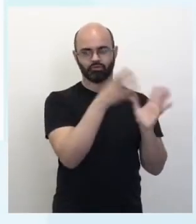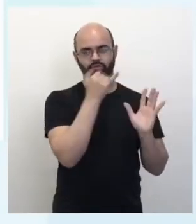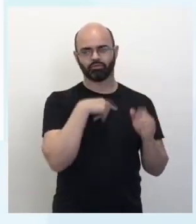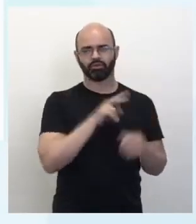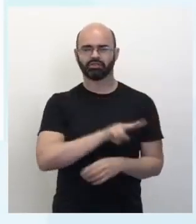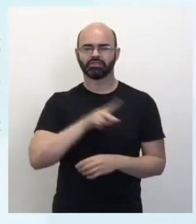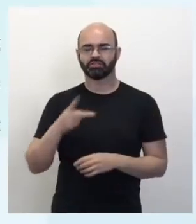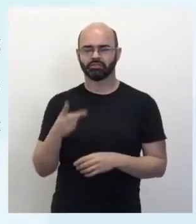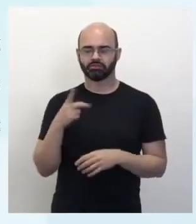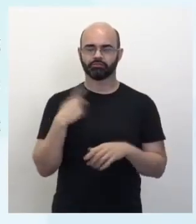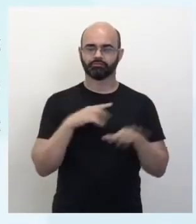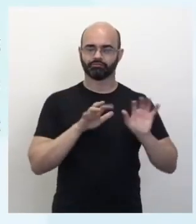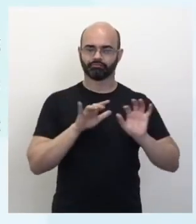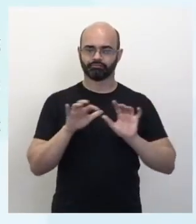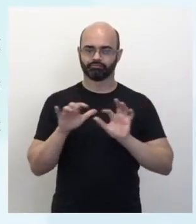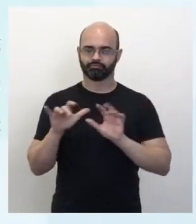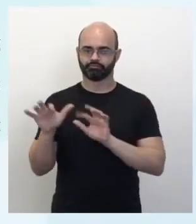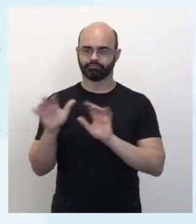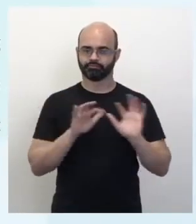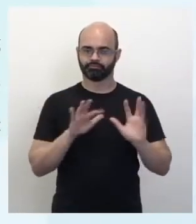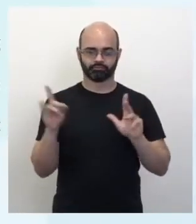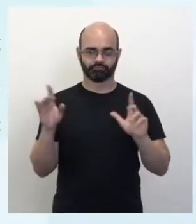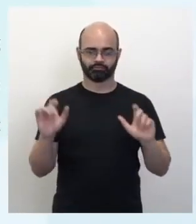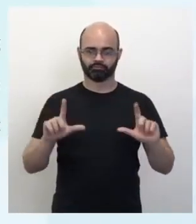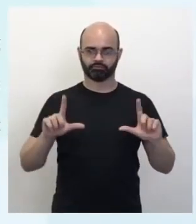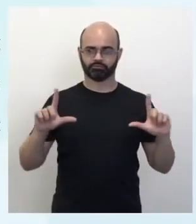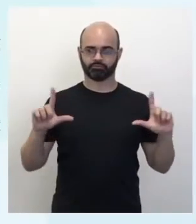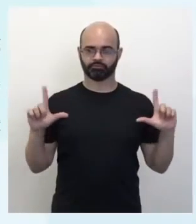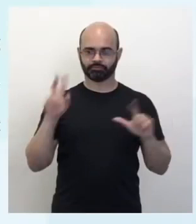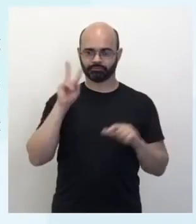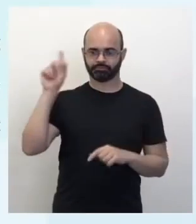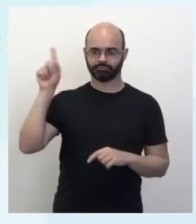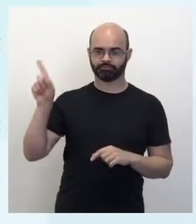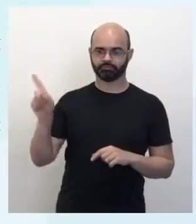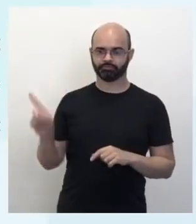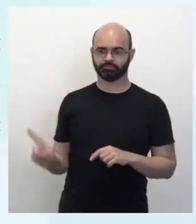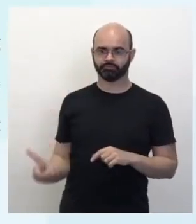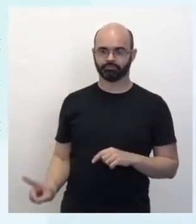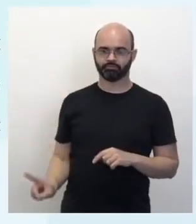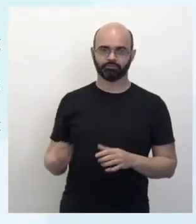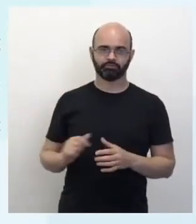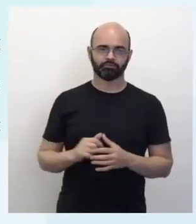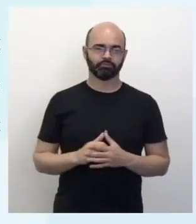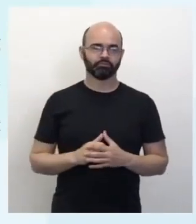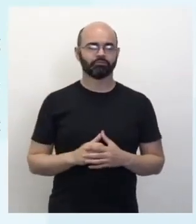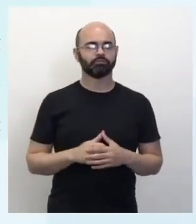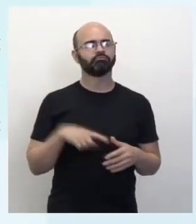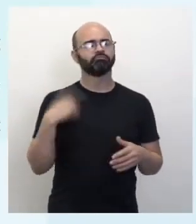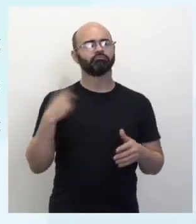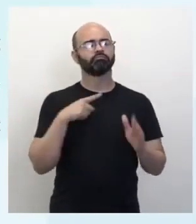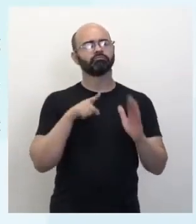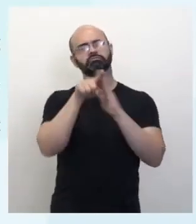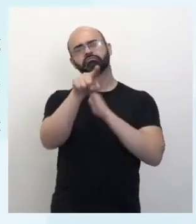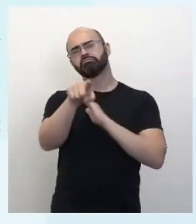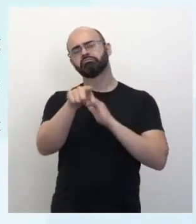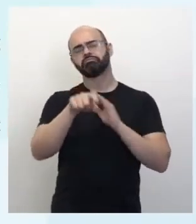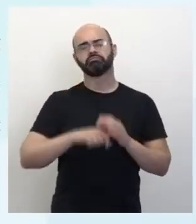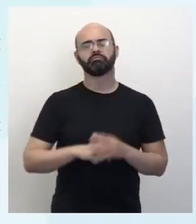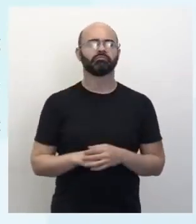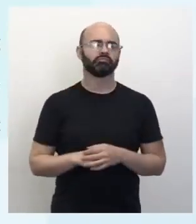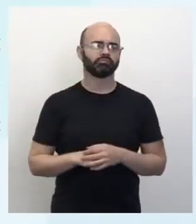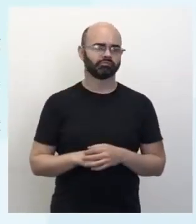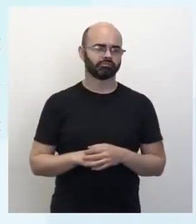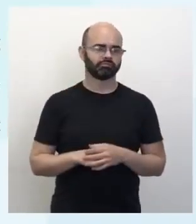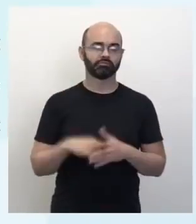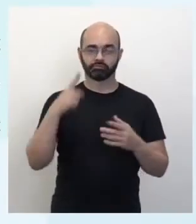gente digitou aqui, tá aqui, dá um pouquinho maior. E aí é o seguinte, vai aparecer para vocês, então a gente vai fazer essa pergunta aqui, ó. Tem